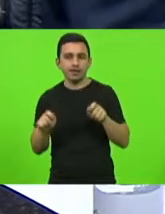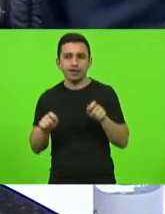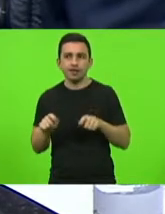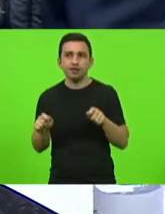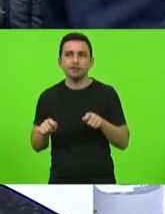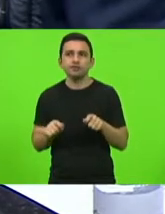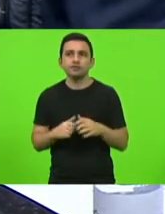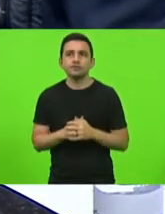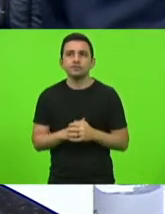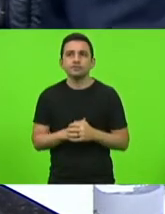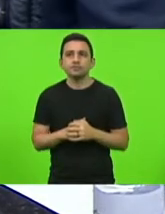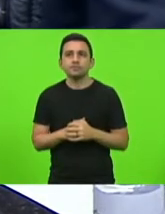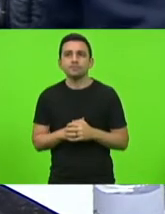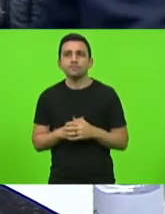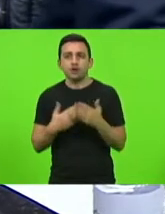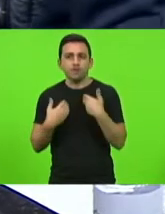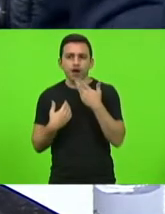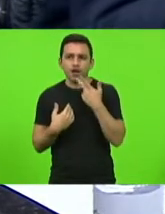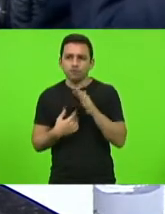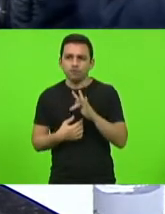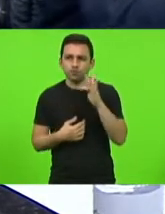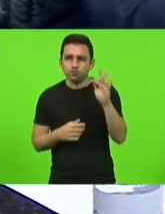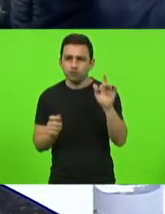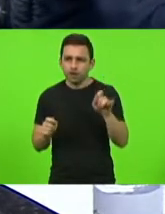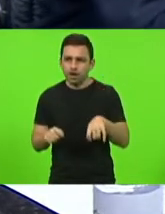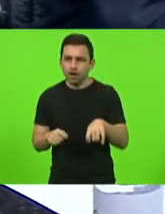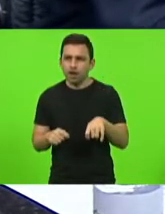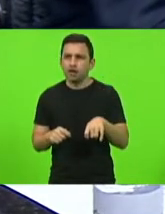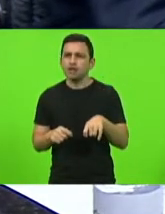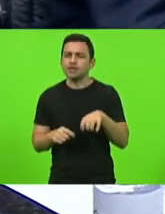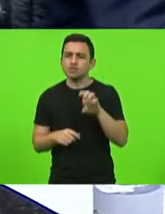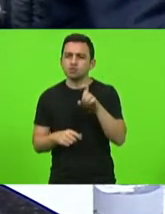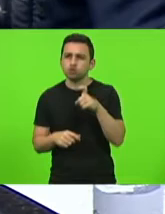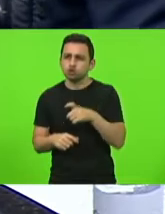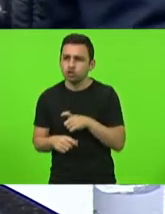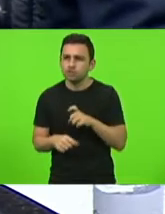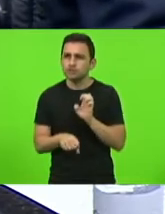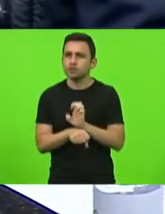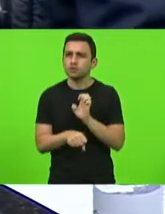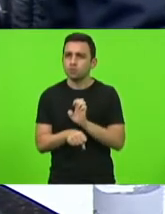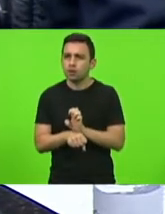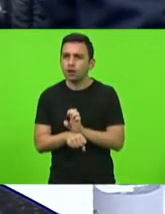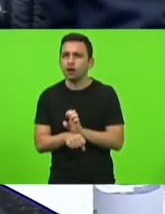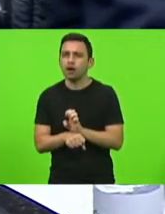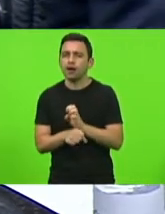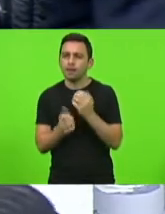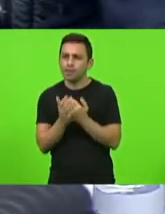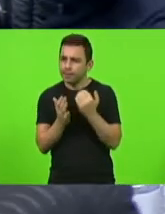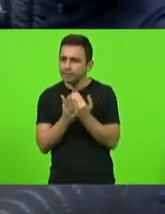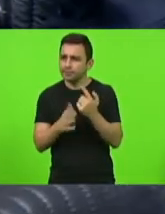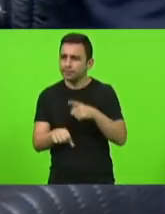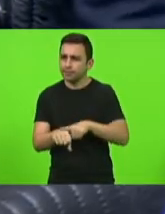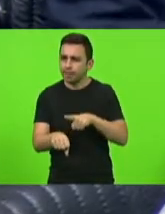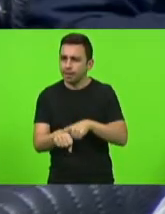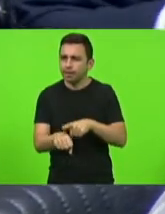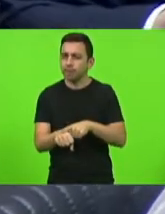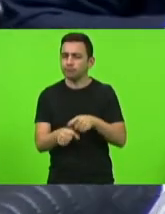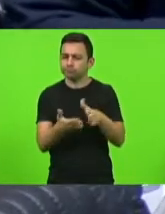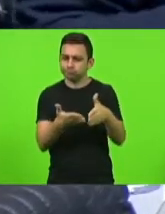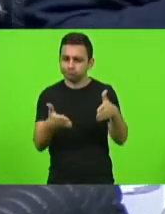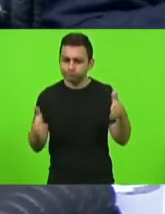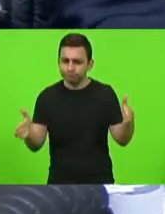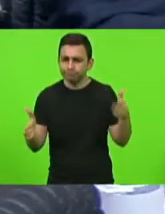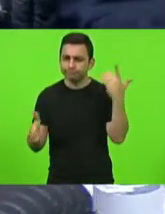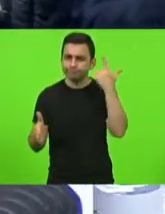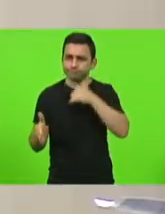aí, quando eu digo teremos, é o Parlamento junto, é o Executivo Estadual, teremos mais tempo, mais prazo, e faremos uma competição ainda